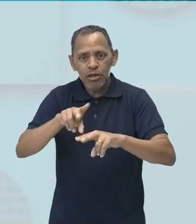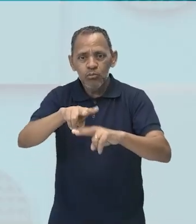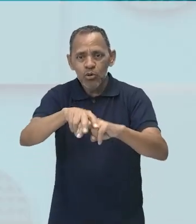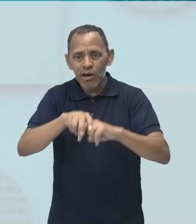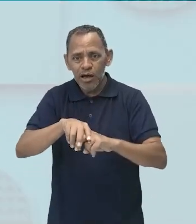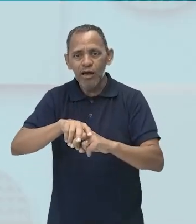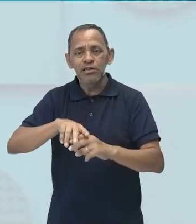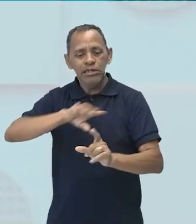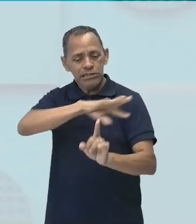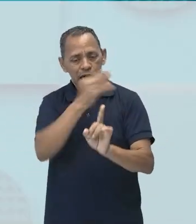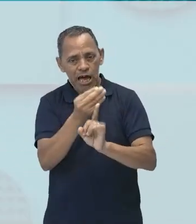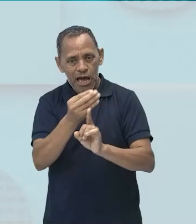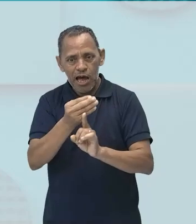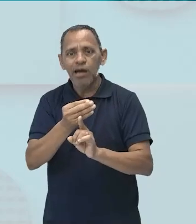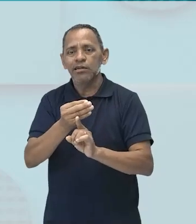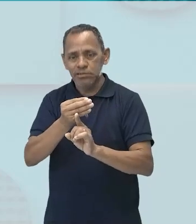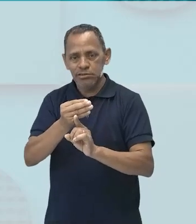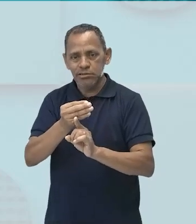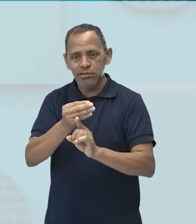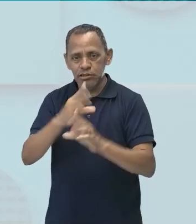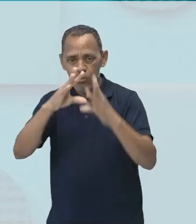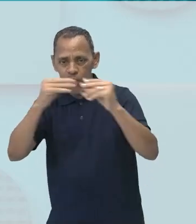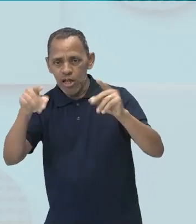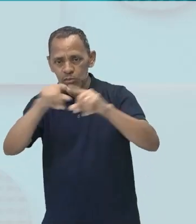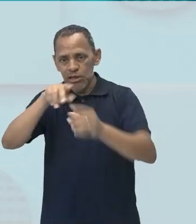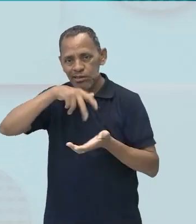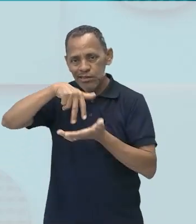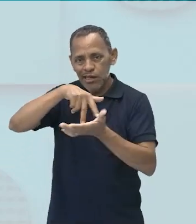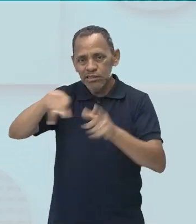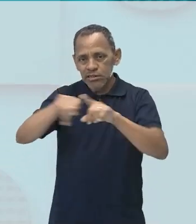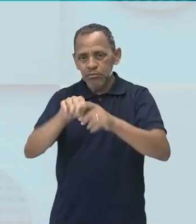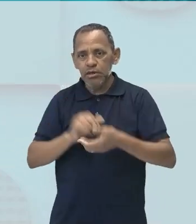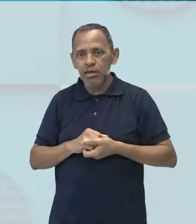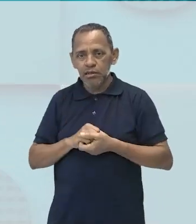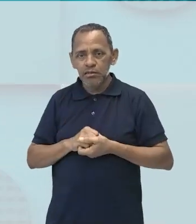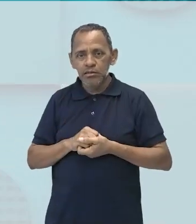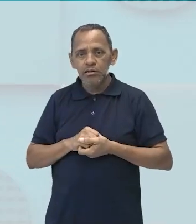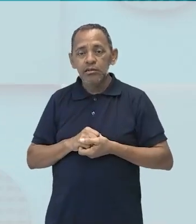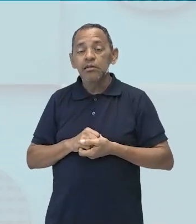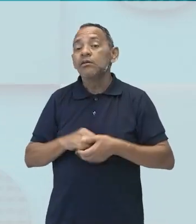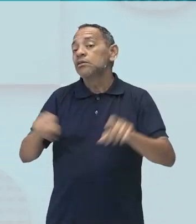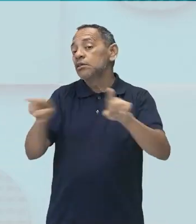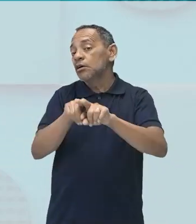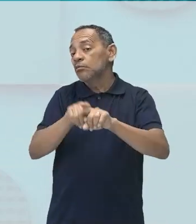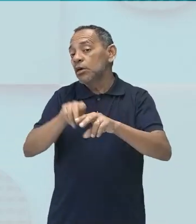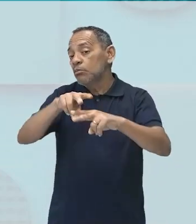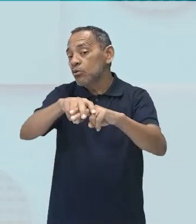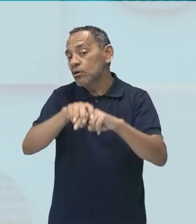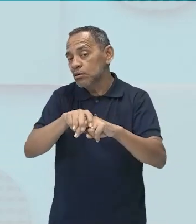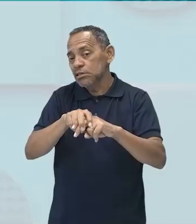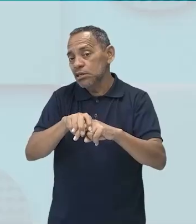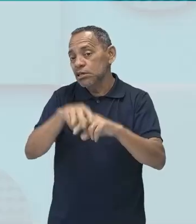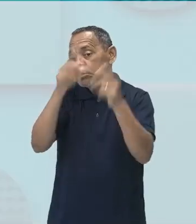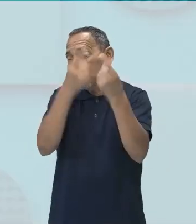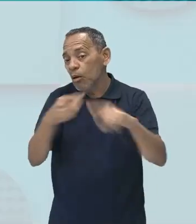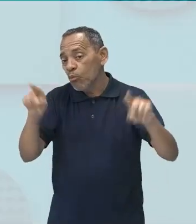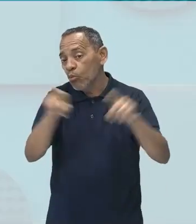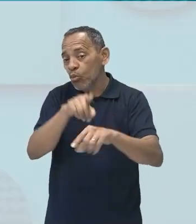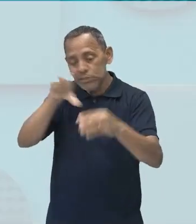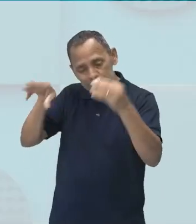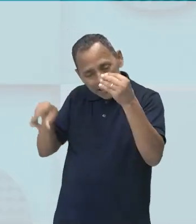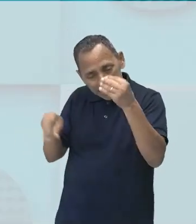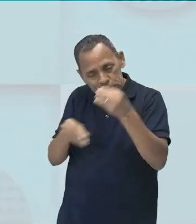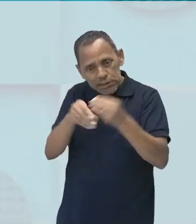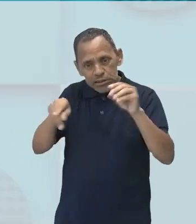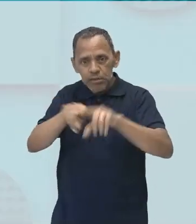artes plásticas, através da dança, através do teatro e através da música. A música que compõe também esses